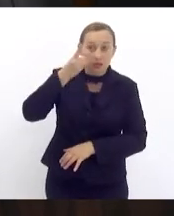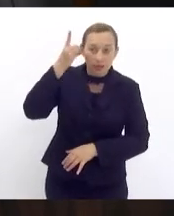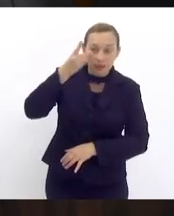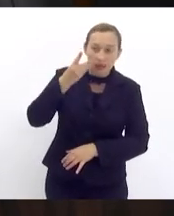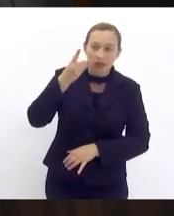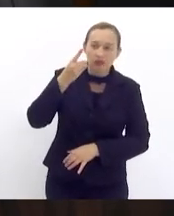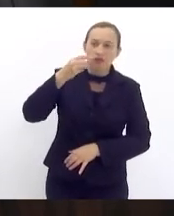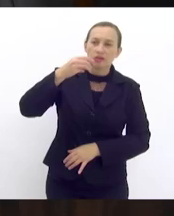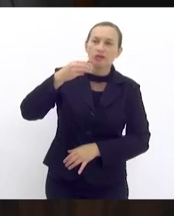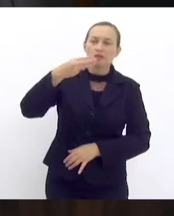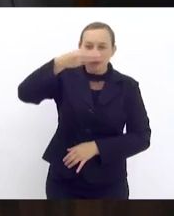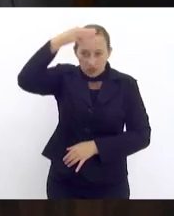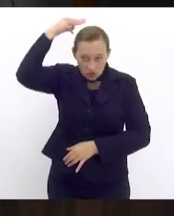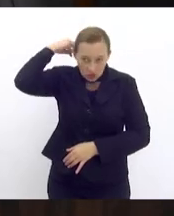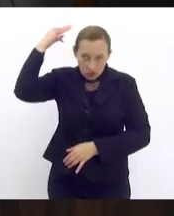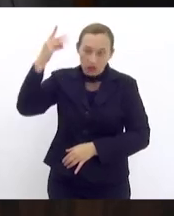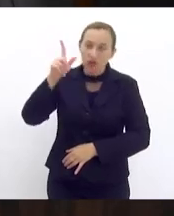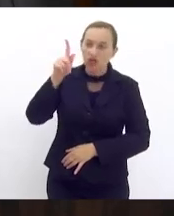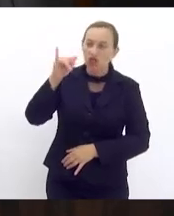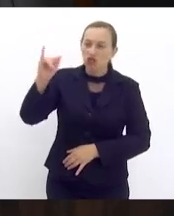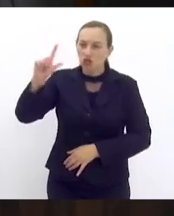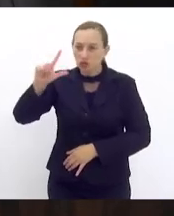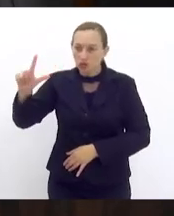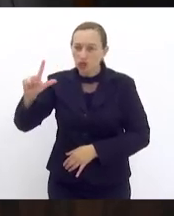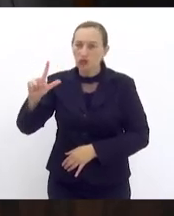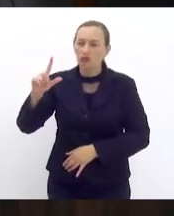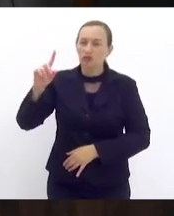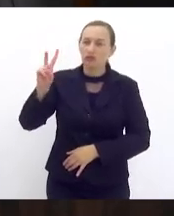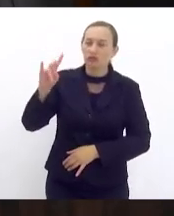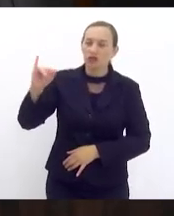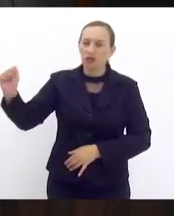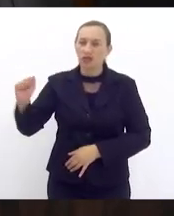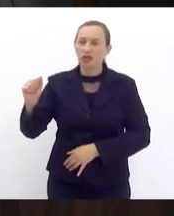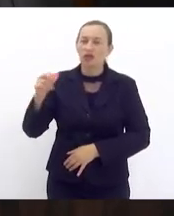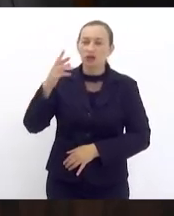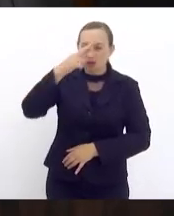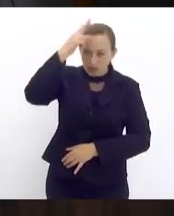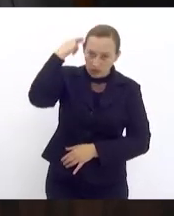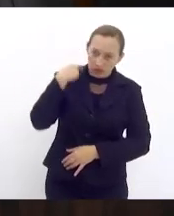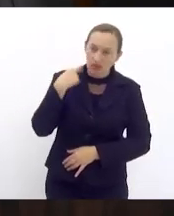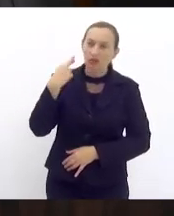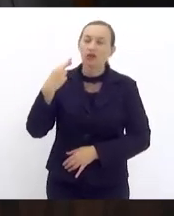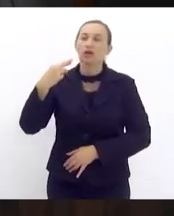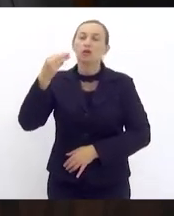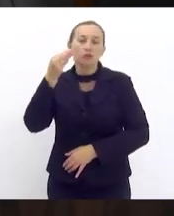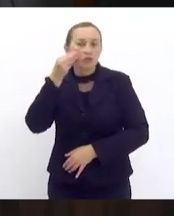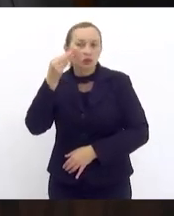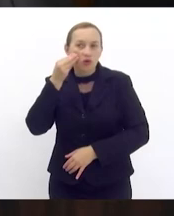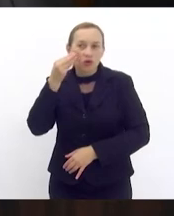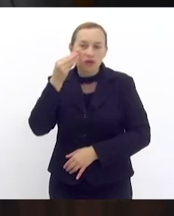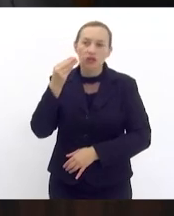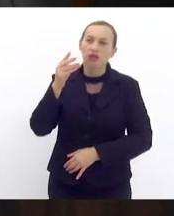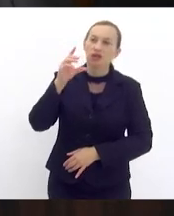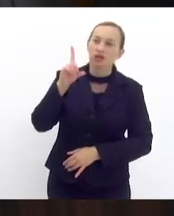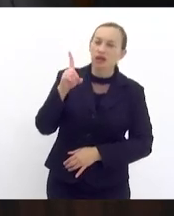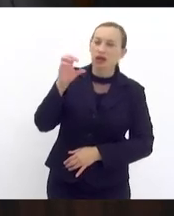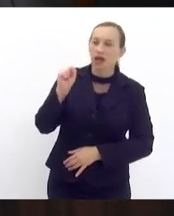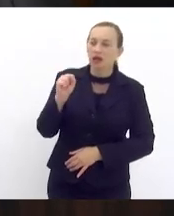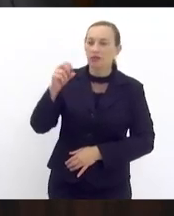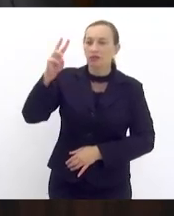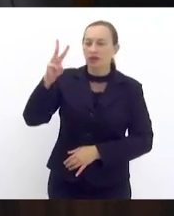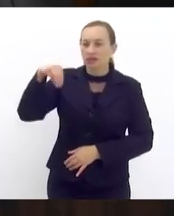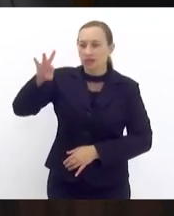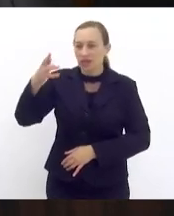Márcio Pacheco gilviana hosani Félix Mônica Francisco e Carlos Macedo